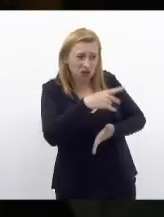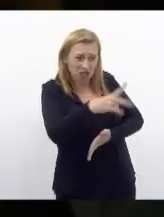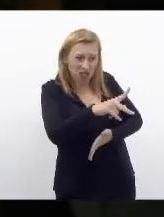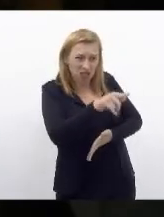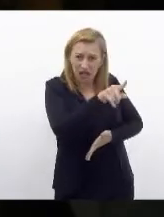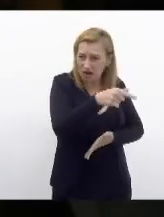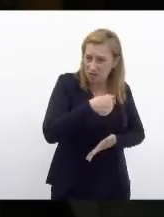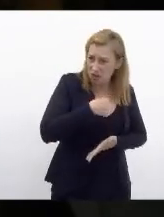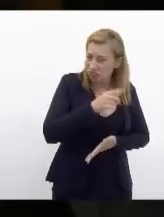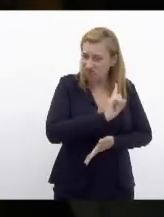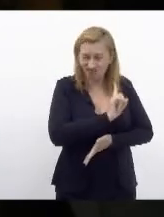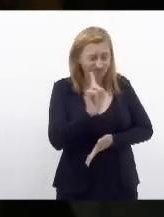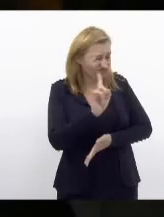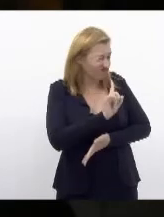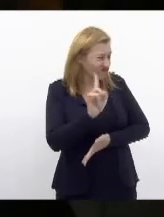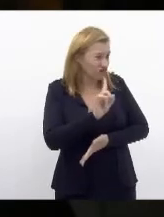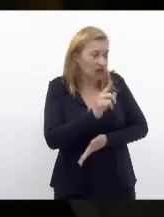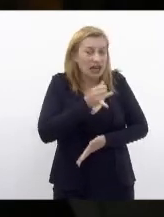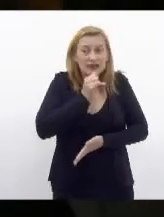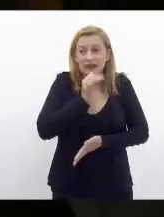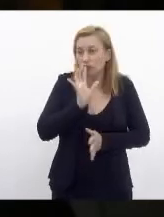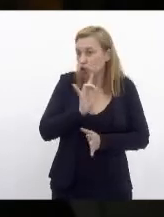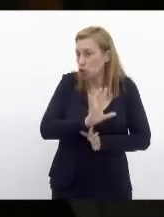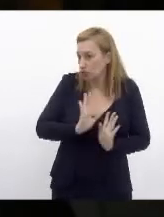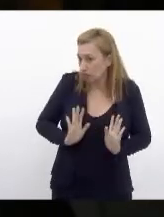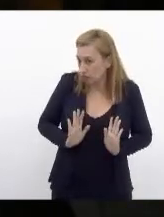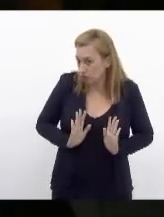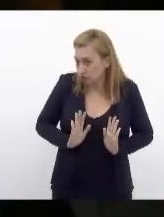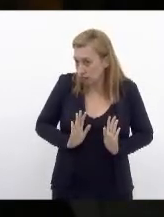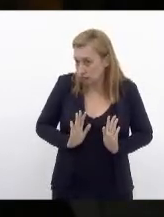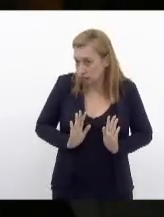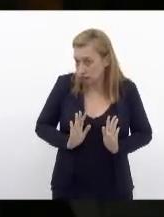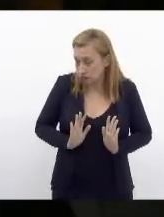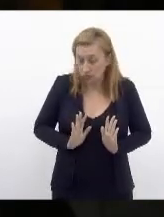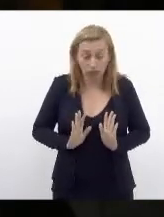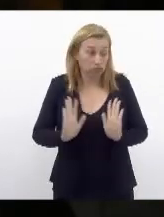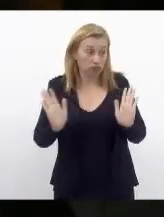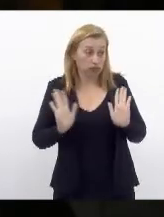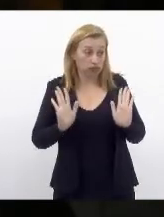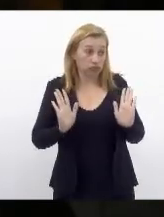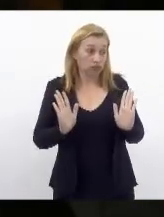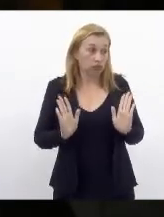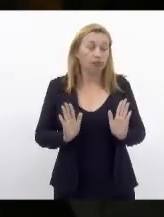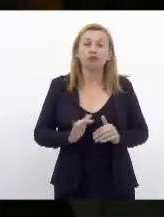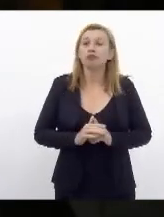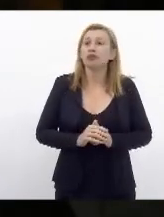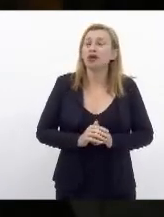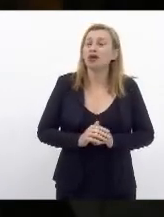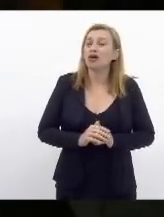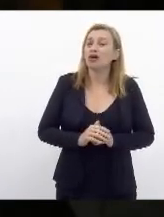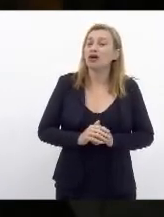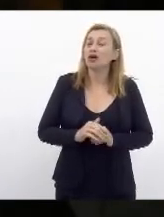meu inimigo. Estou dando como exemplo, né? Porque o parlamento é para